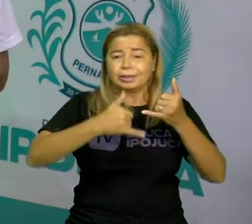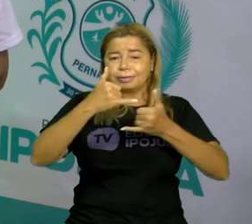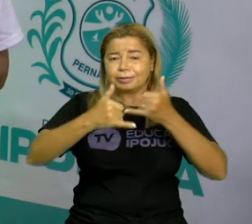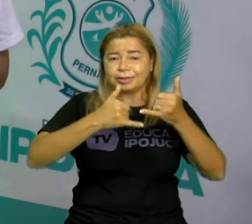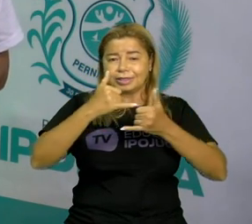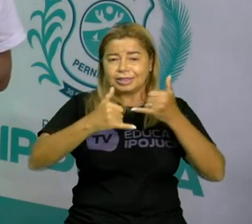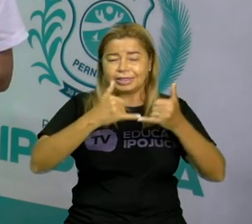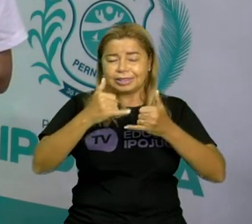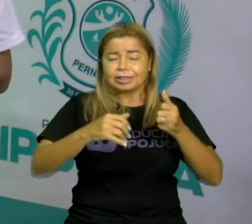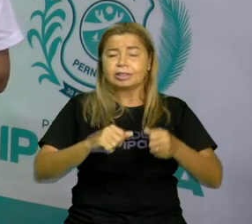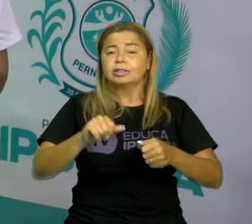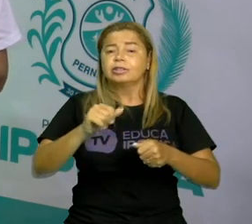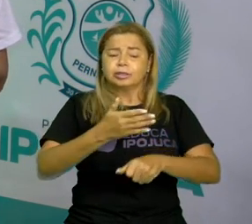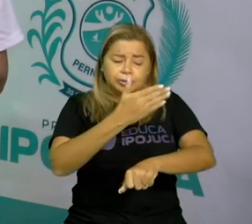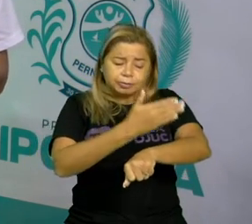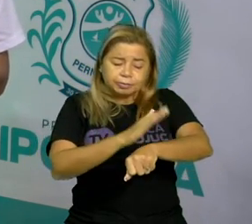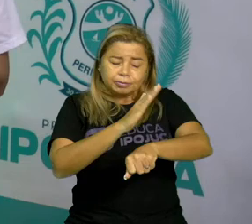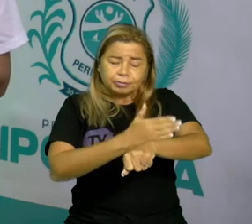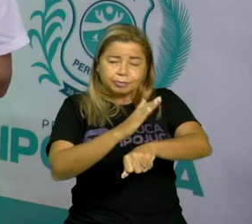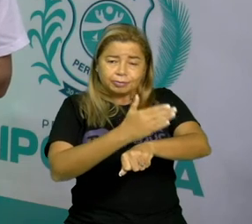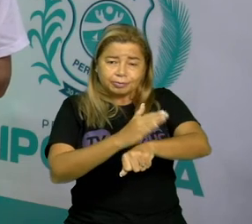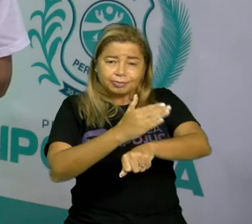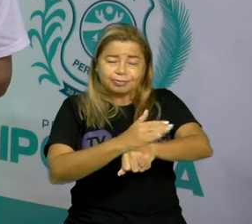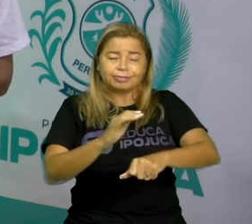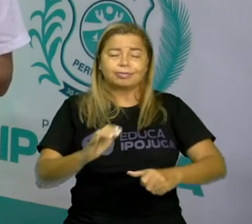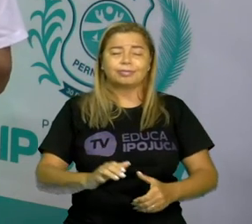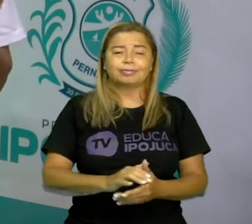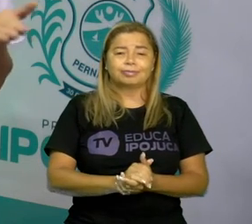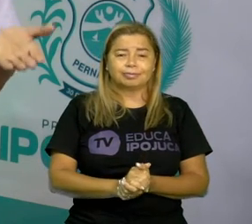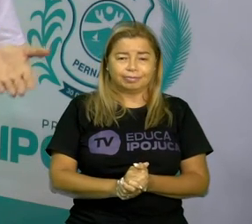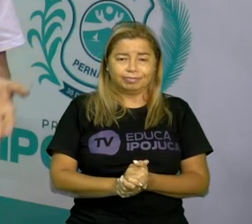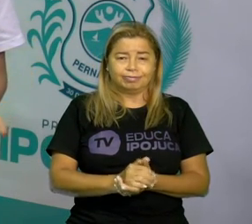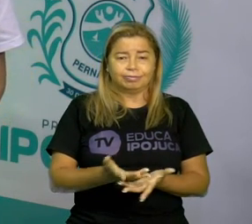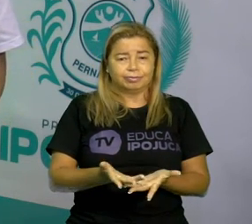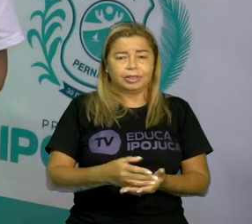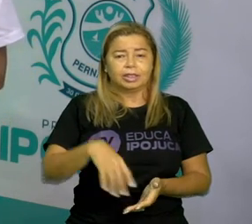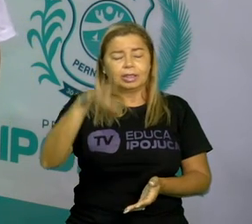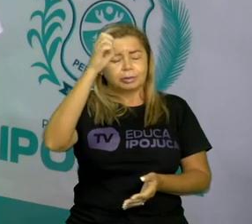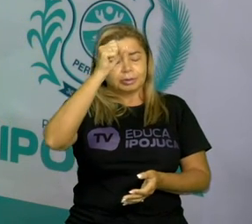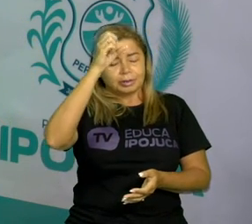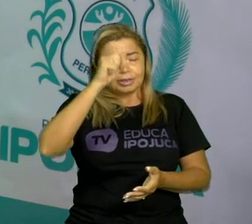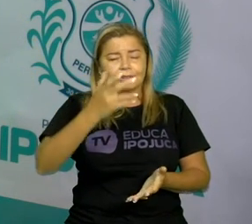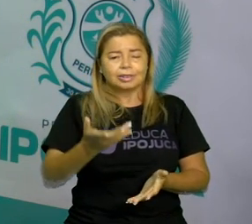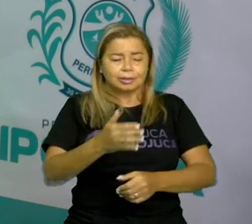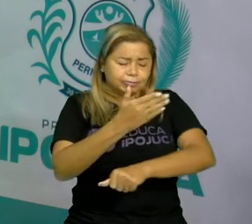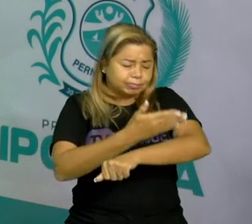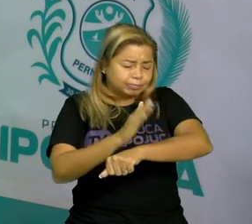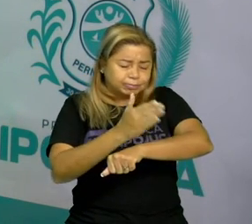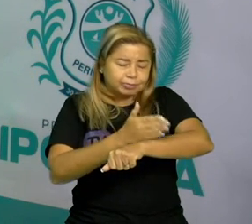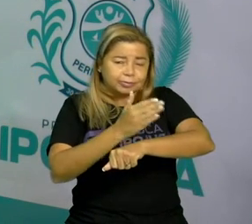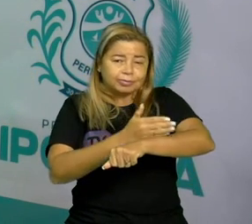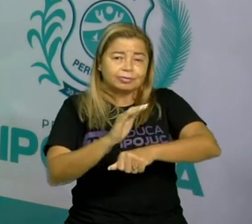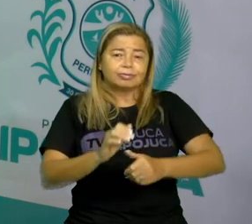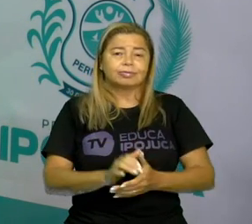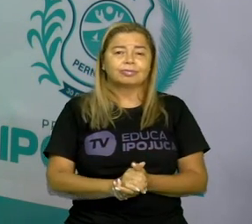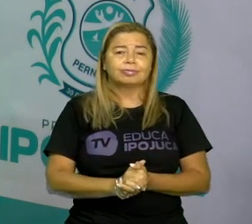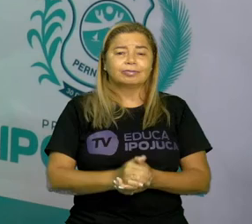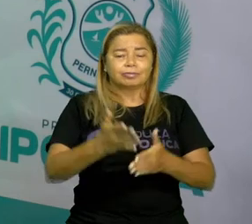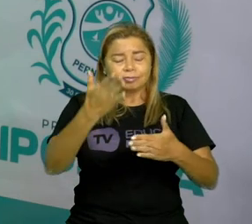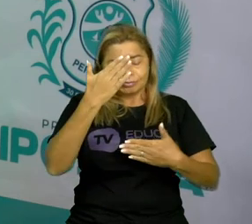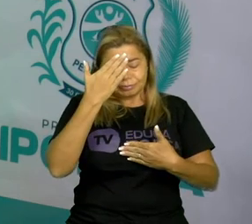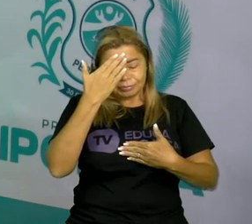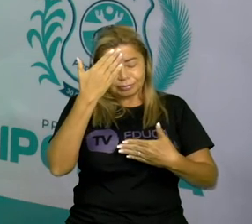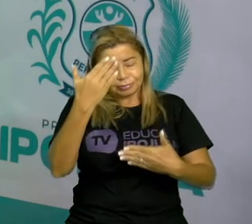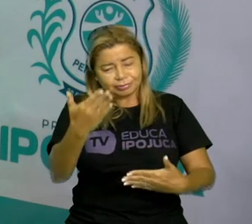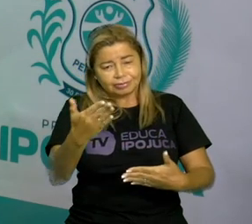e praticando. Matemática a gente aprende praticando, aprendizagem em si, né? E aqui meus